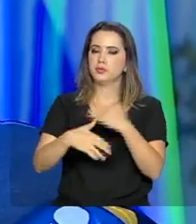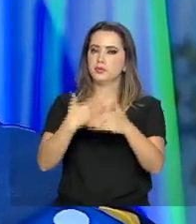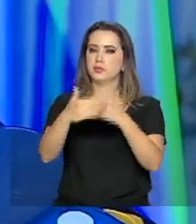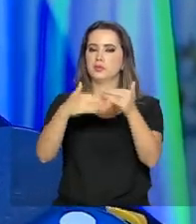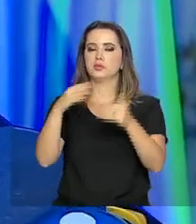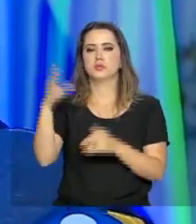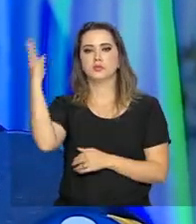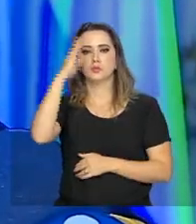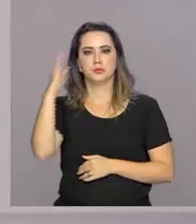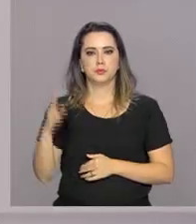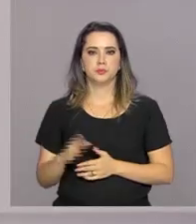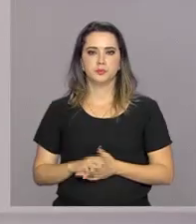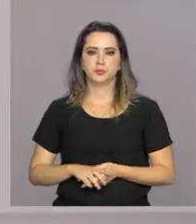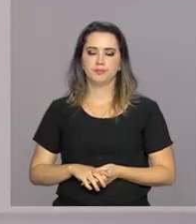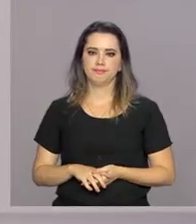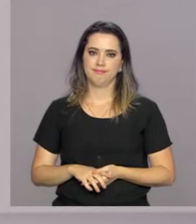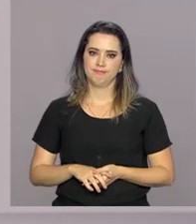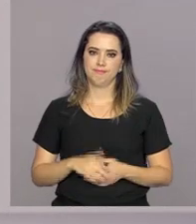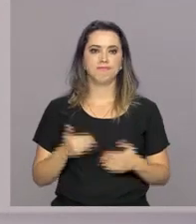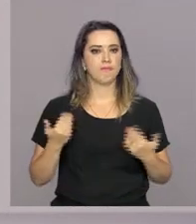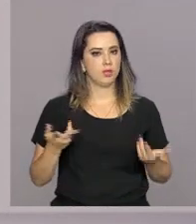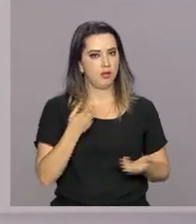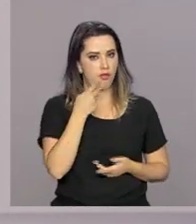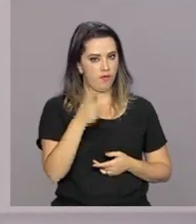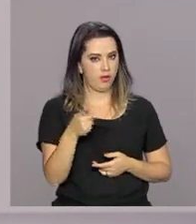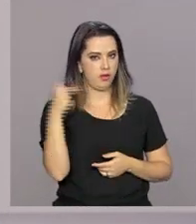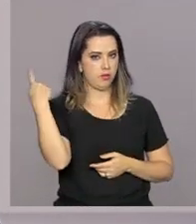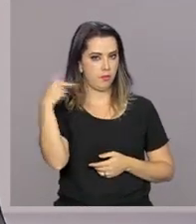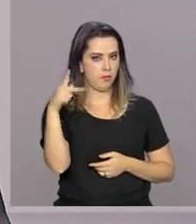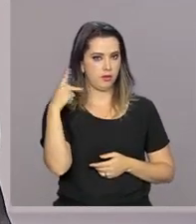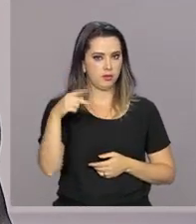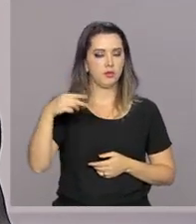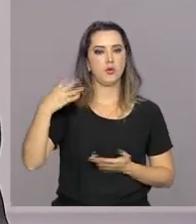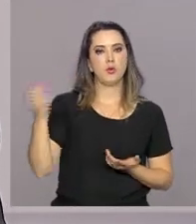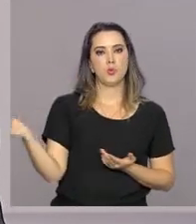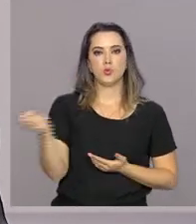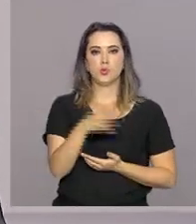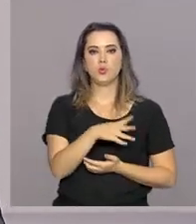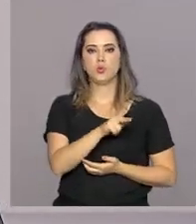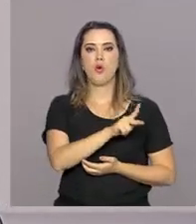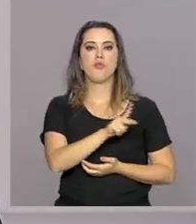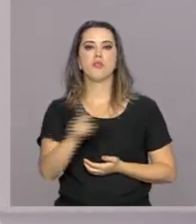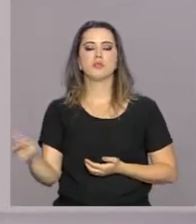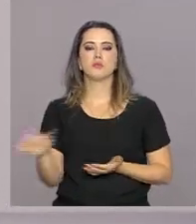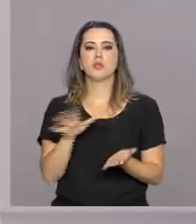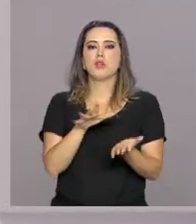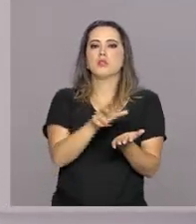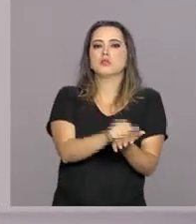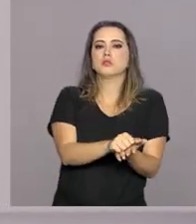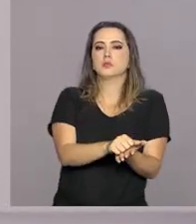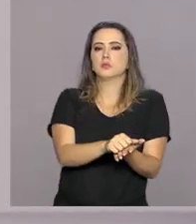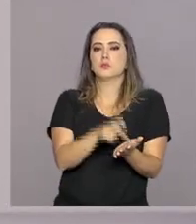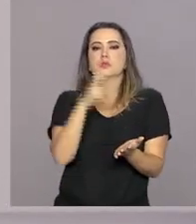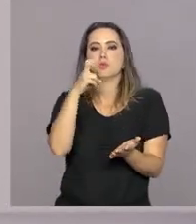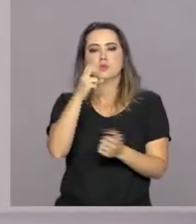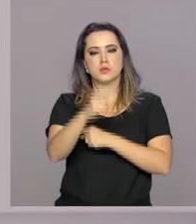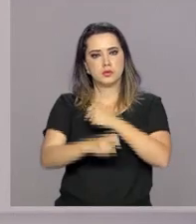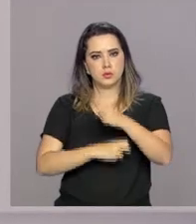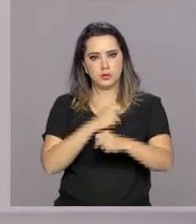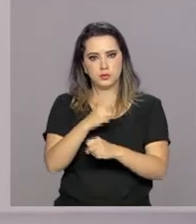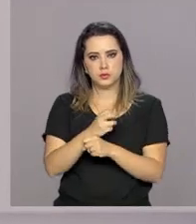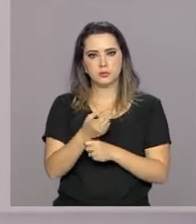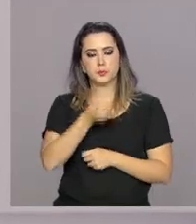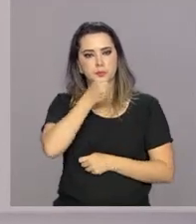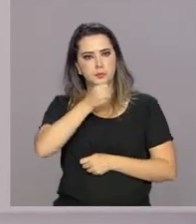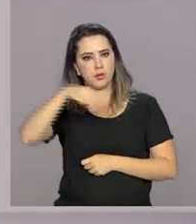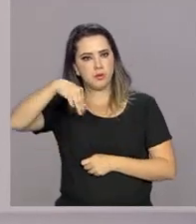e no brasil em geral e tratando do paraguai mário abdo benítez assume o comando do país pelos próximos cinco anos